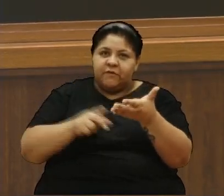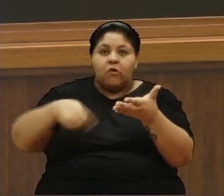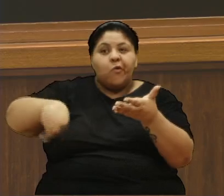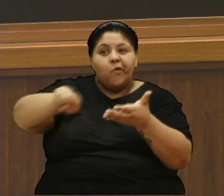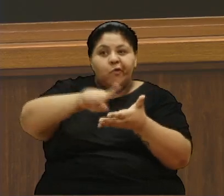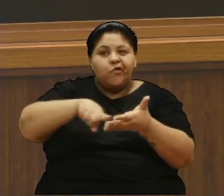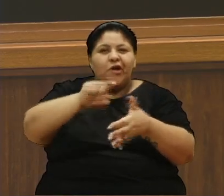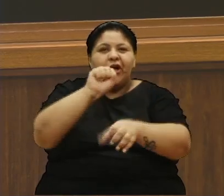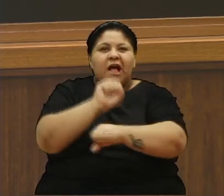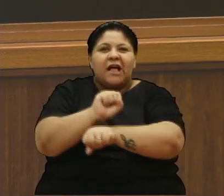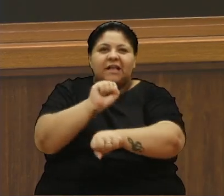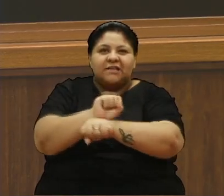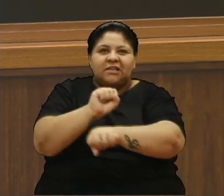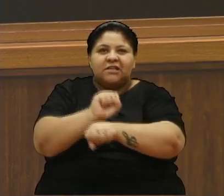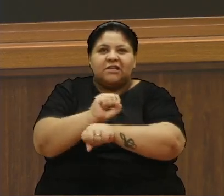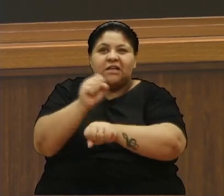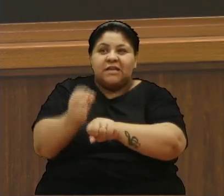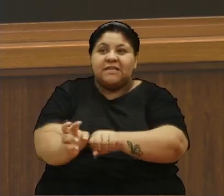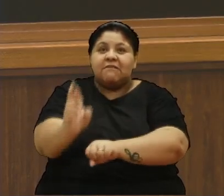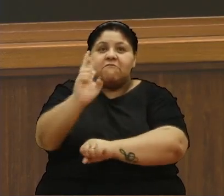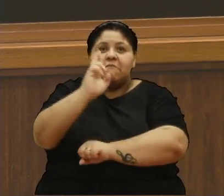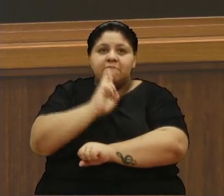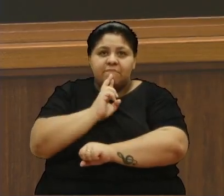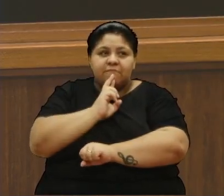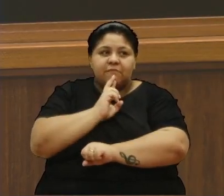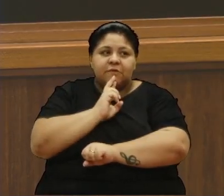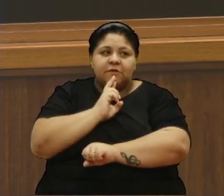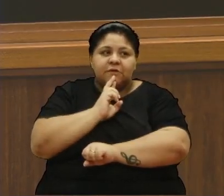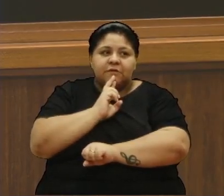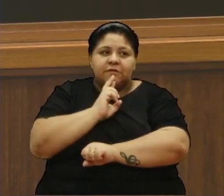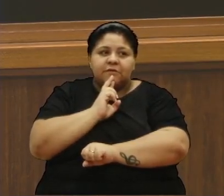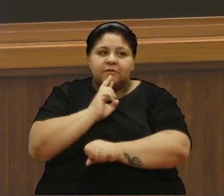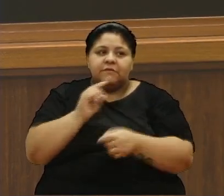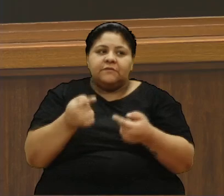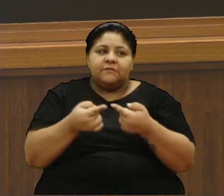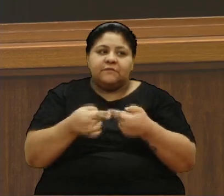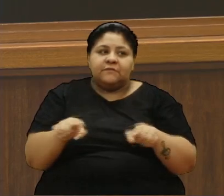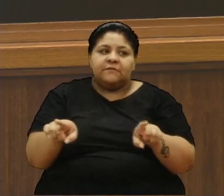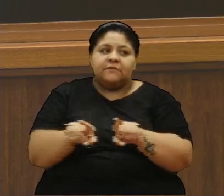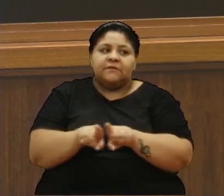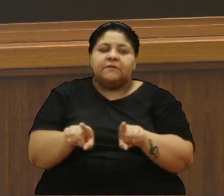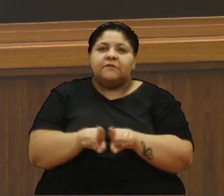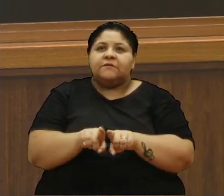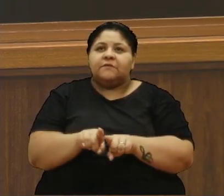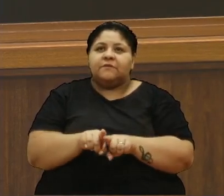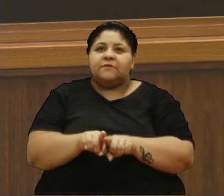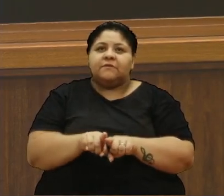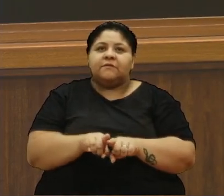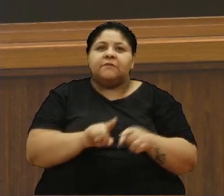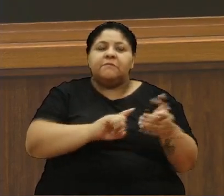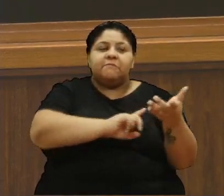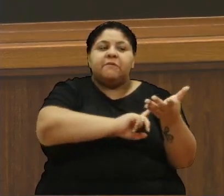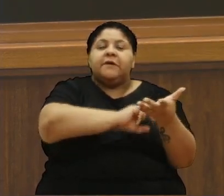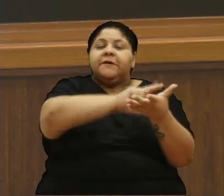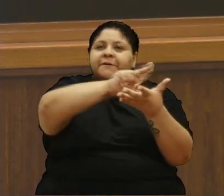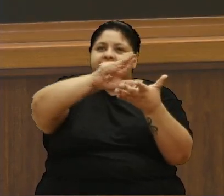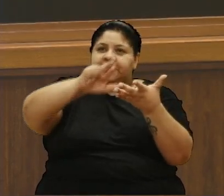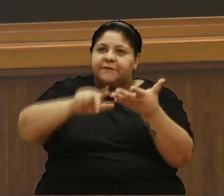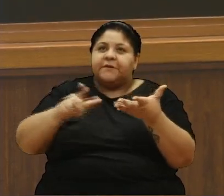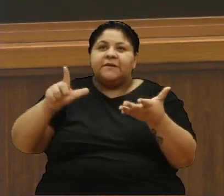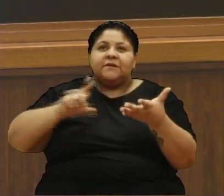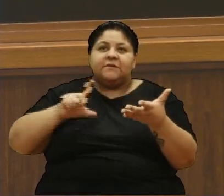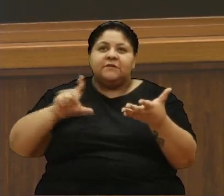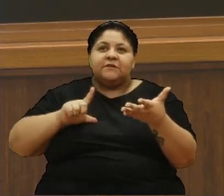estamos aguardando esse retorno. Os agentes de endemia, idem, inúmeras coisas que tem